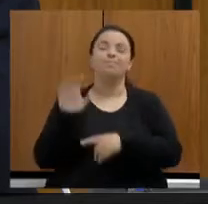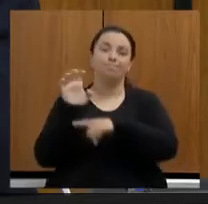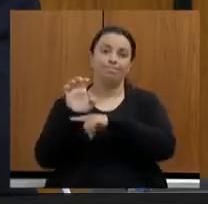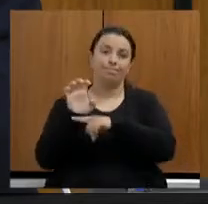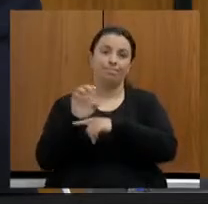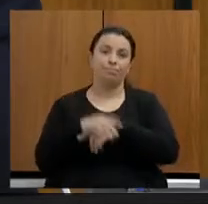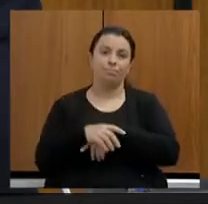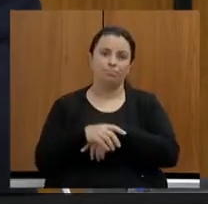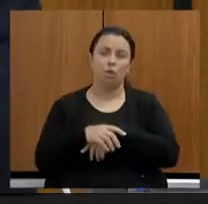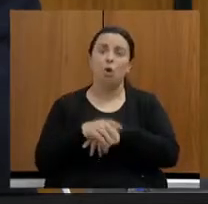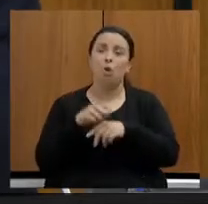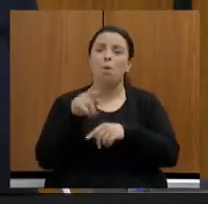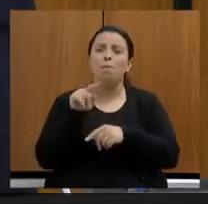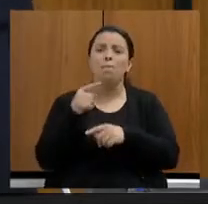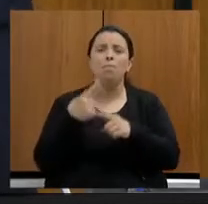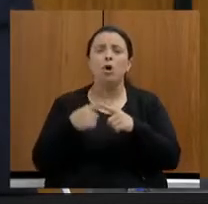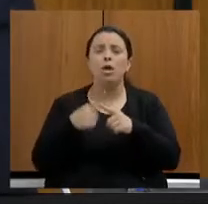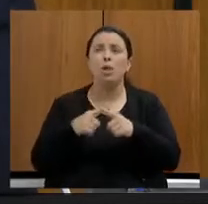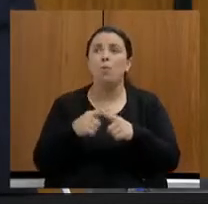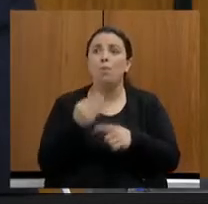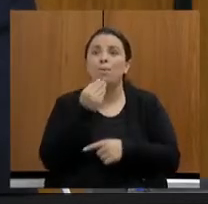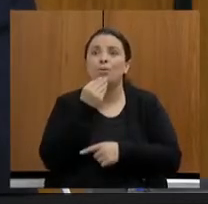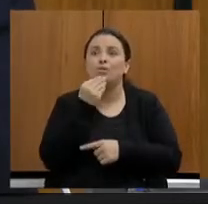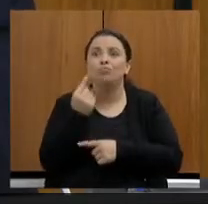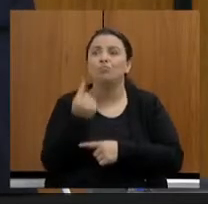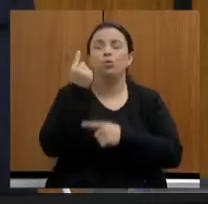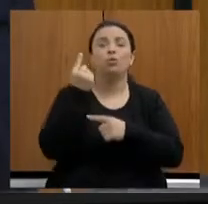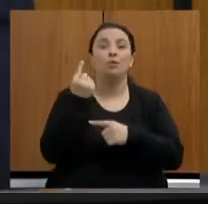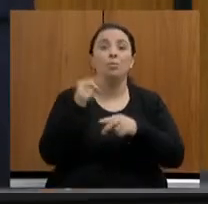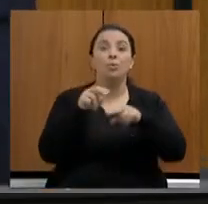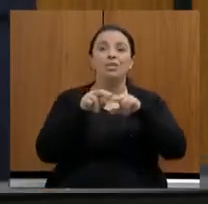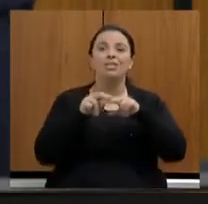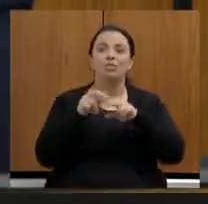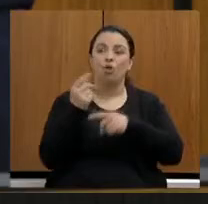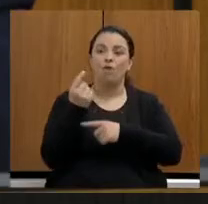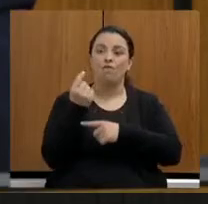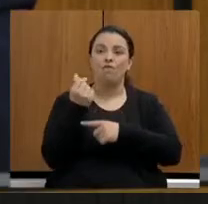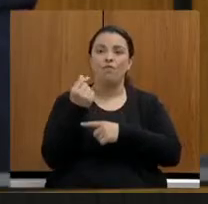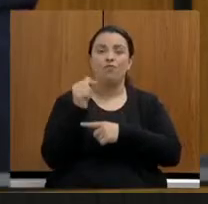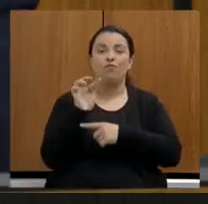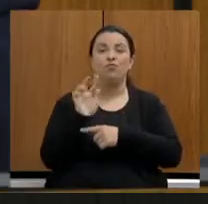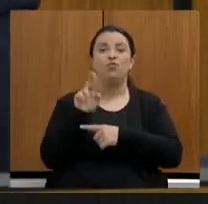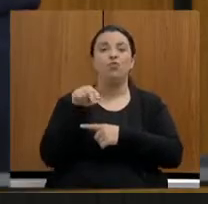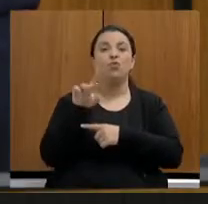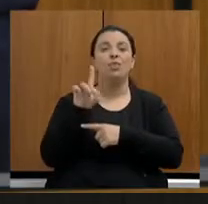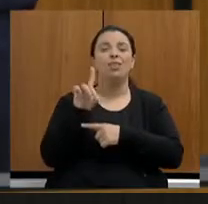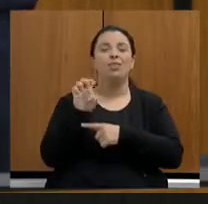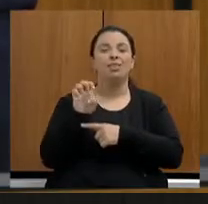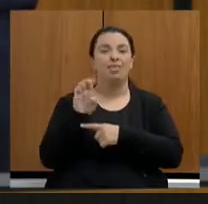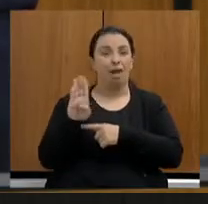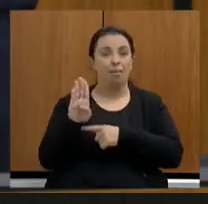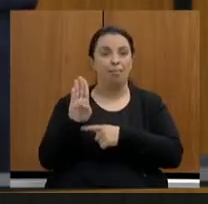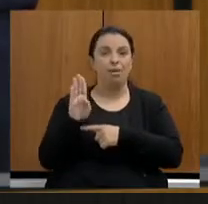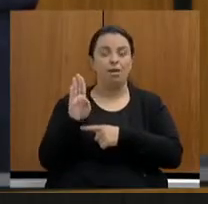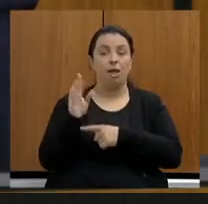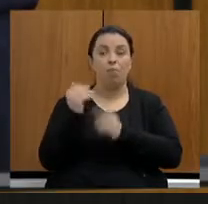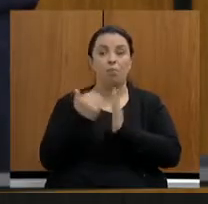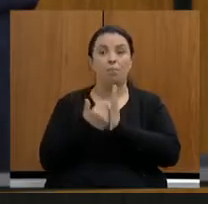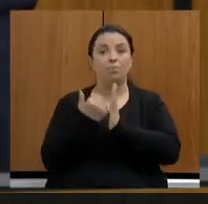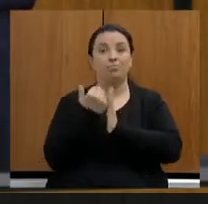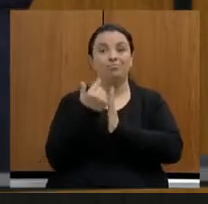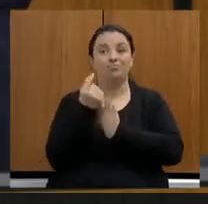que aumentaram consideravelmente por conta da emenda 108 e dicas de passagem